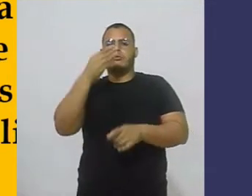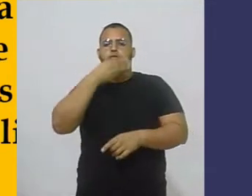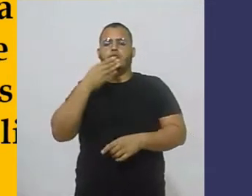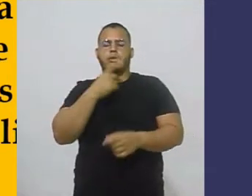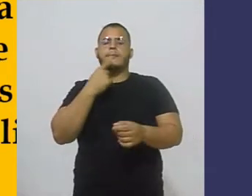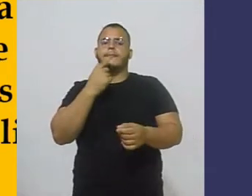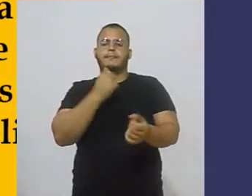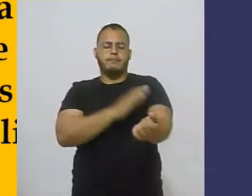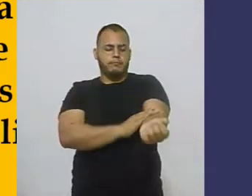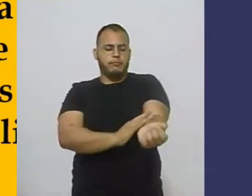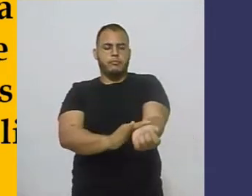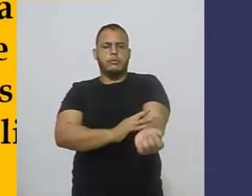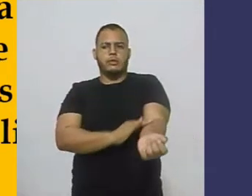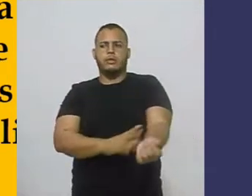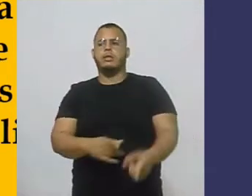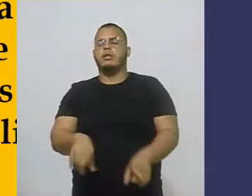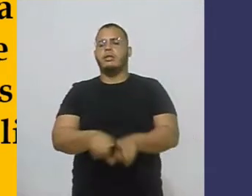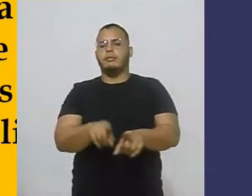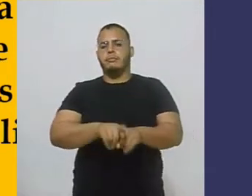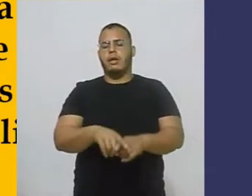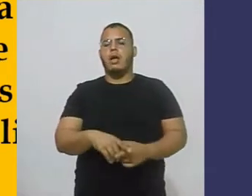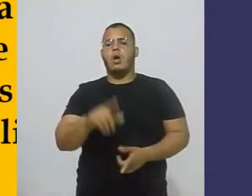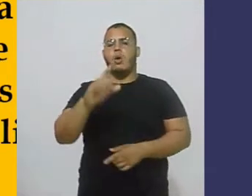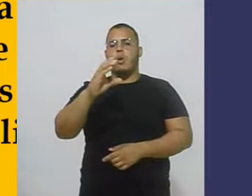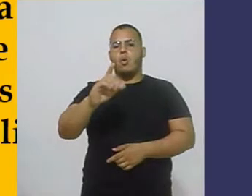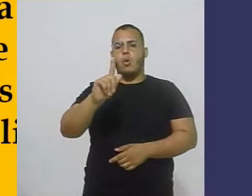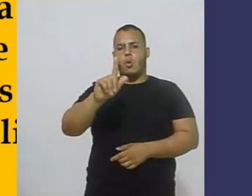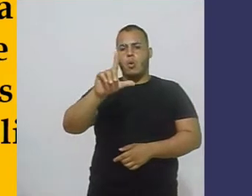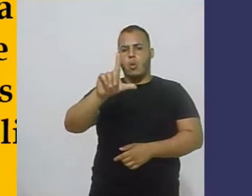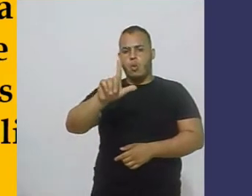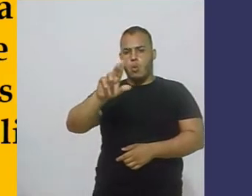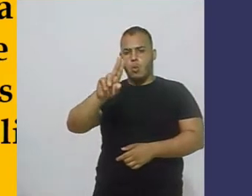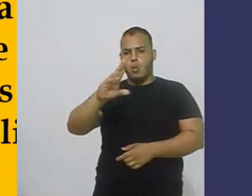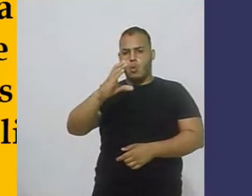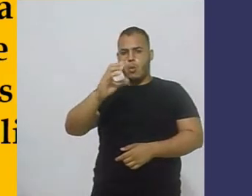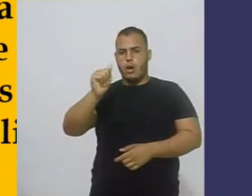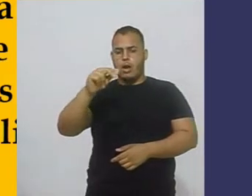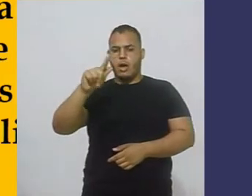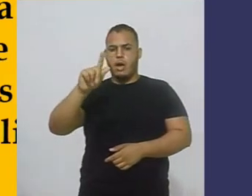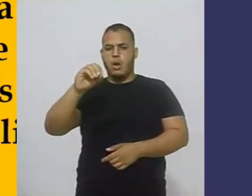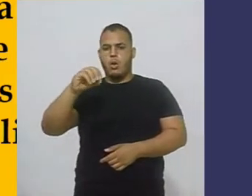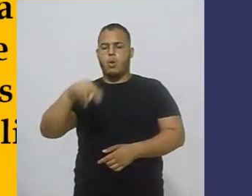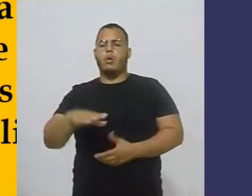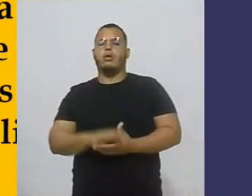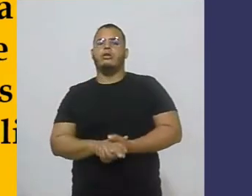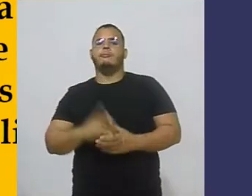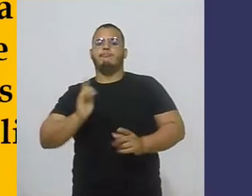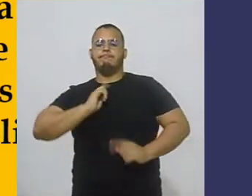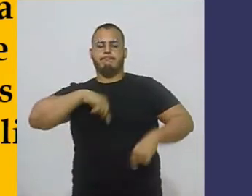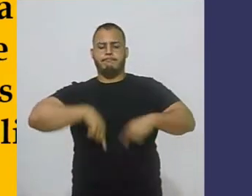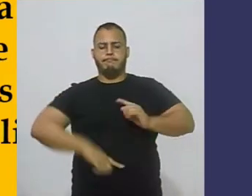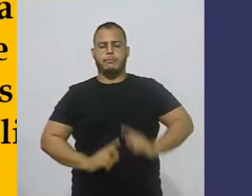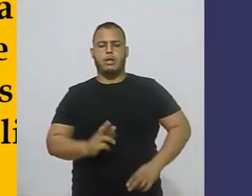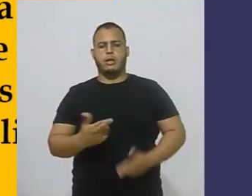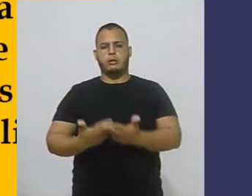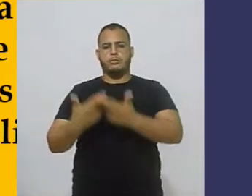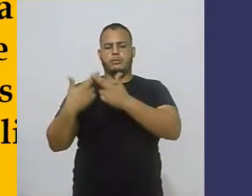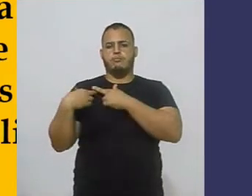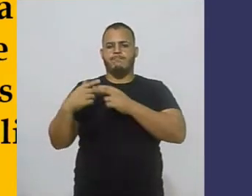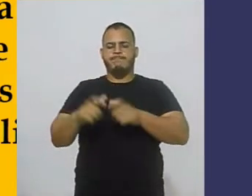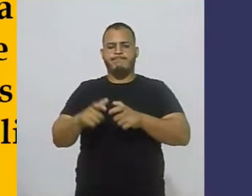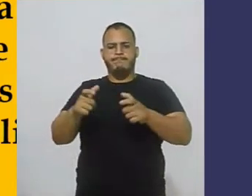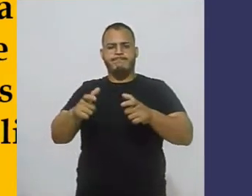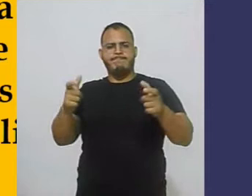De açúcar. Quando a gente fala do glucagon, a gente vai estar falando aí de um hormônio que é responsável por aumentar